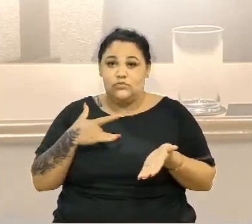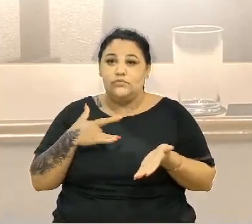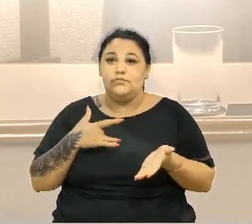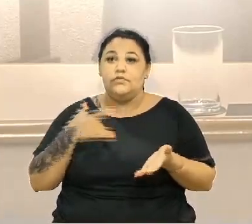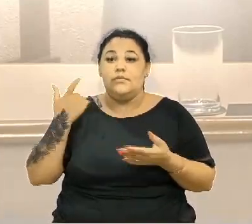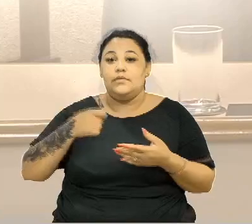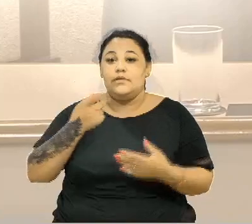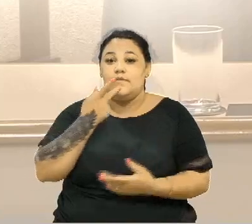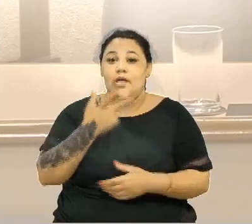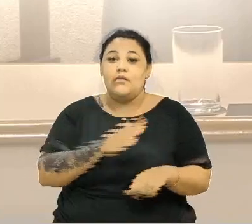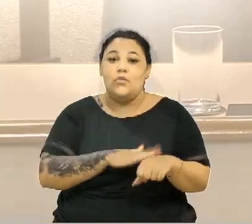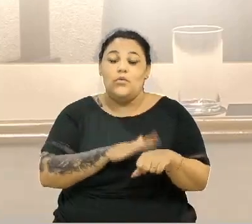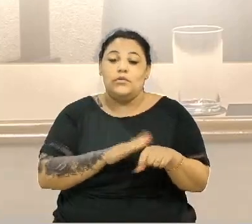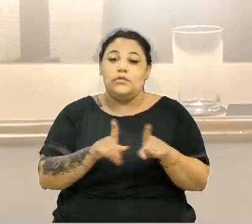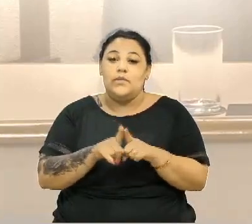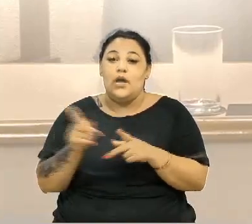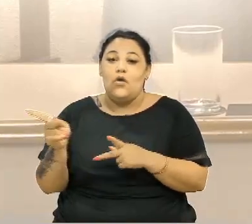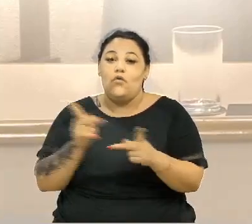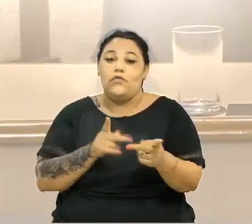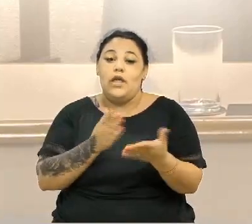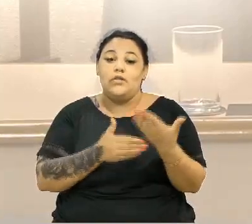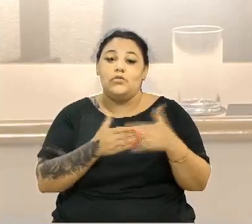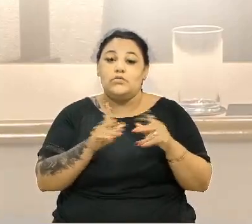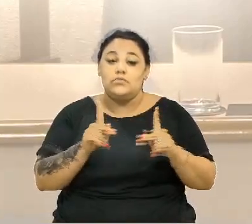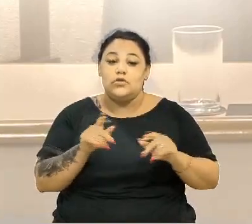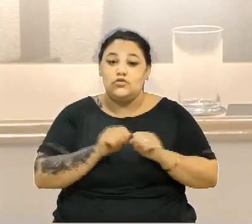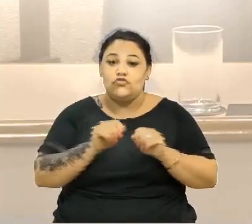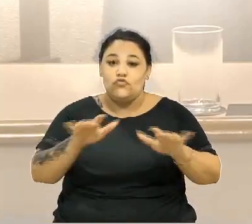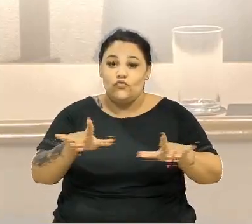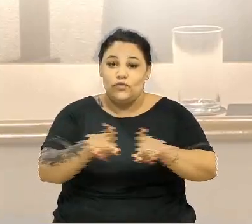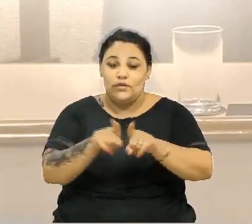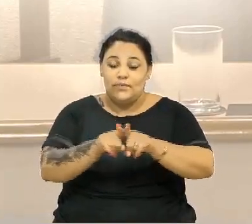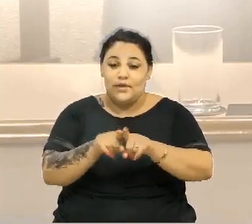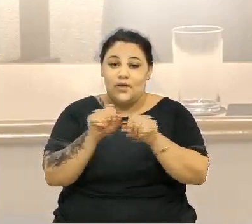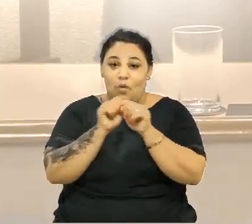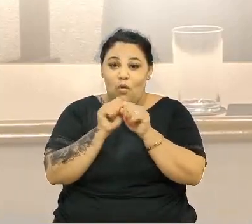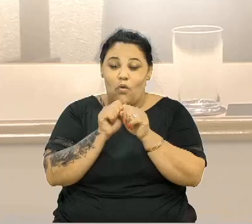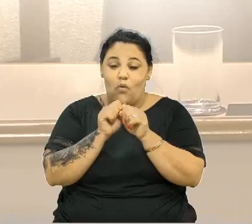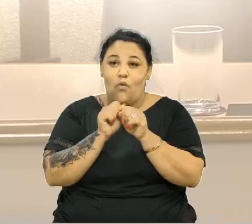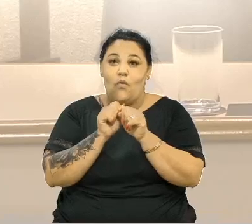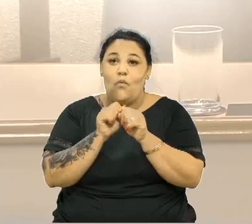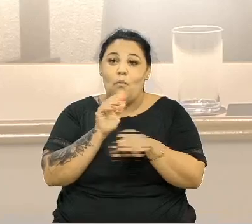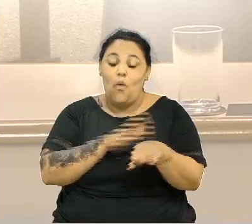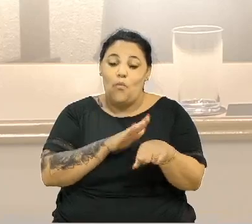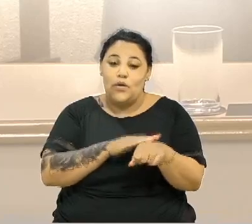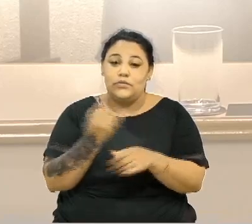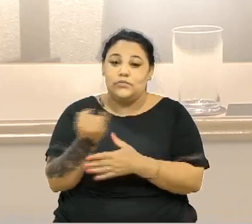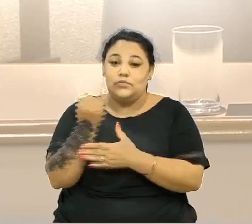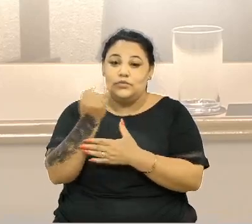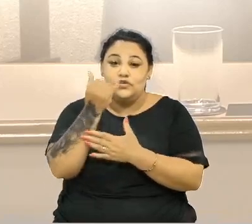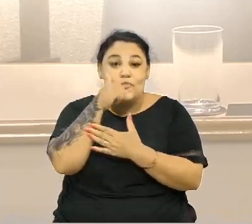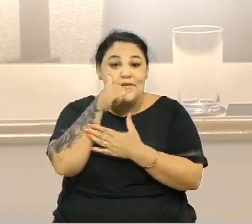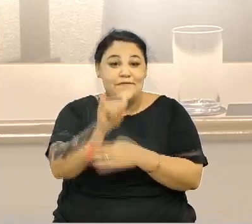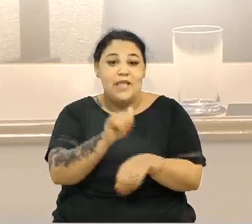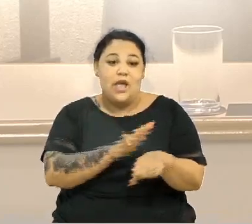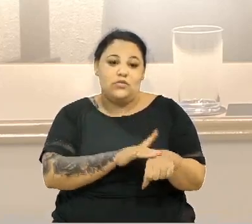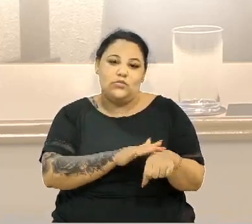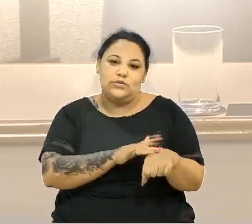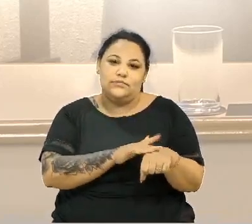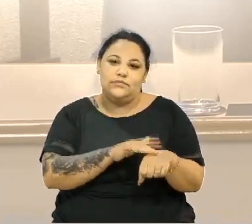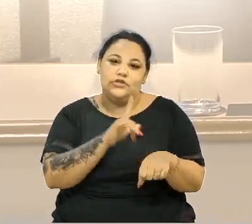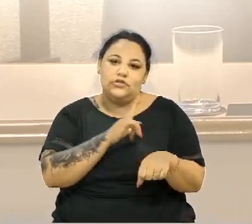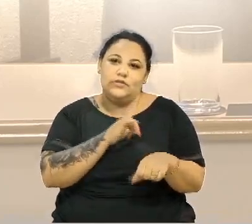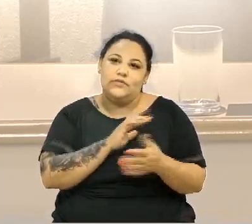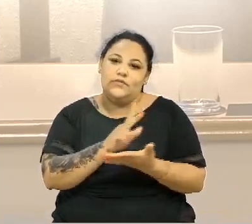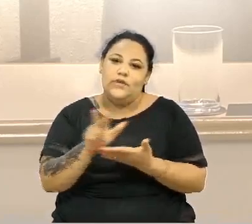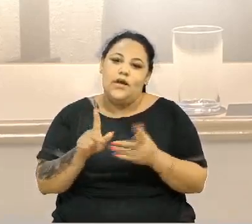de, nesse momento, convidar todos que divulguem, que compartilhem, que é um momento importante de prevenção. Nós tivemos vários